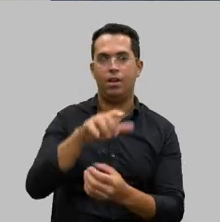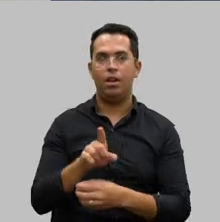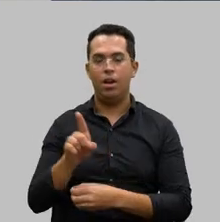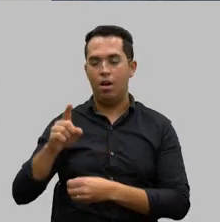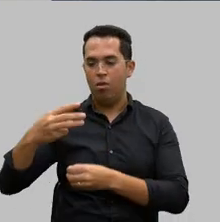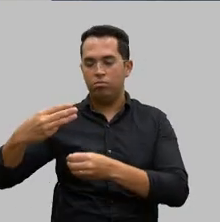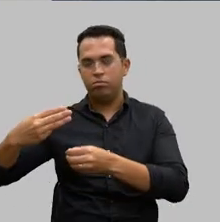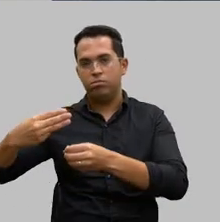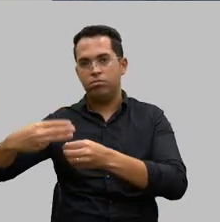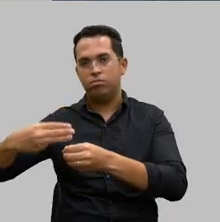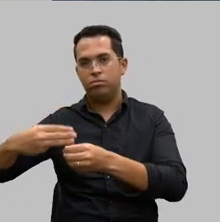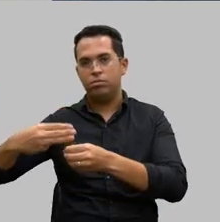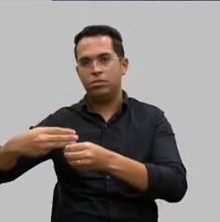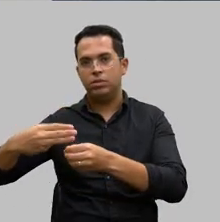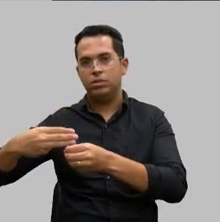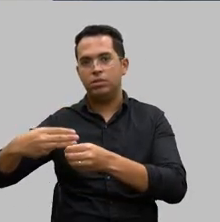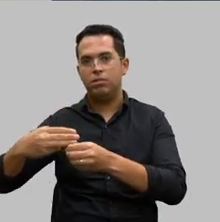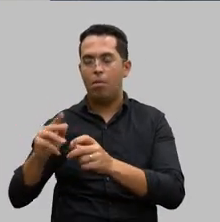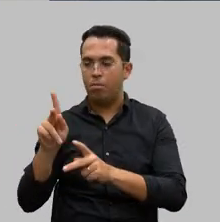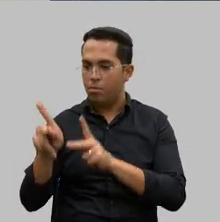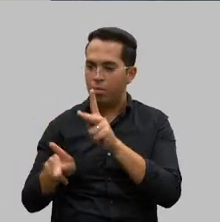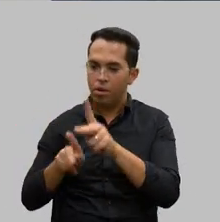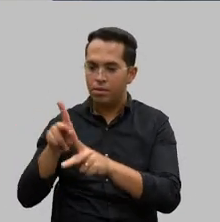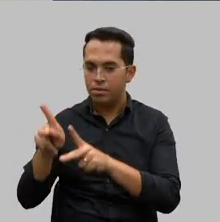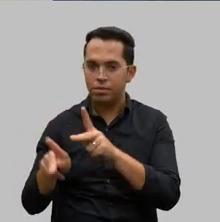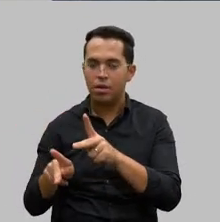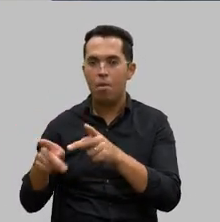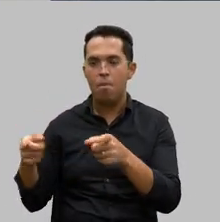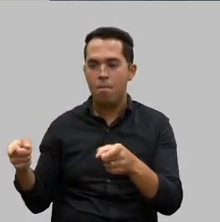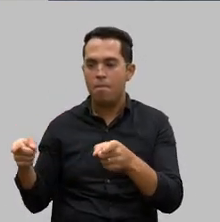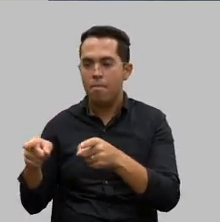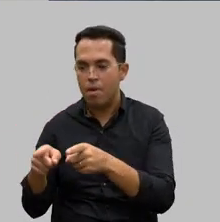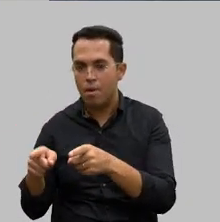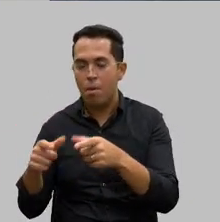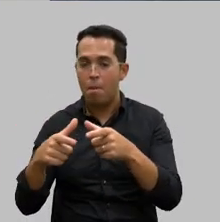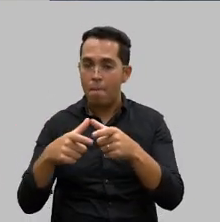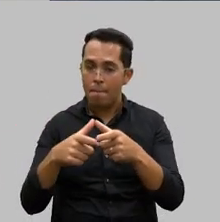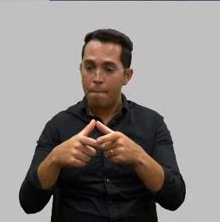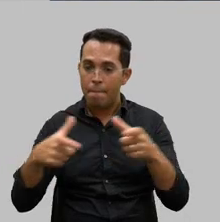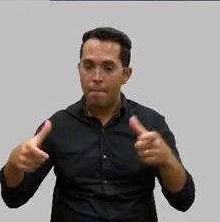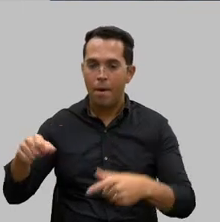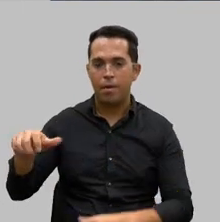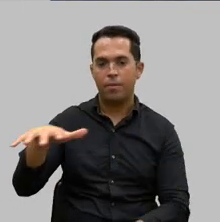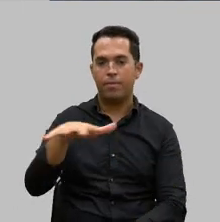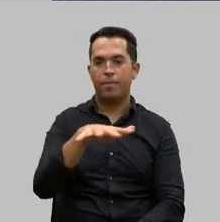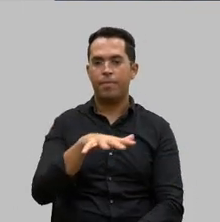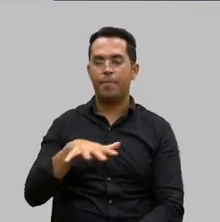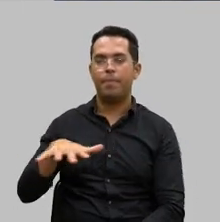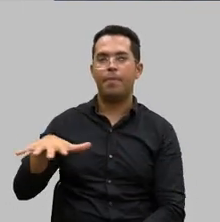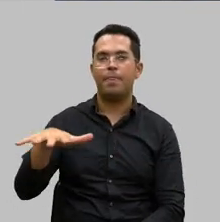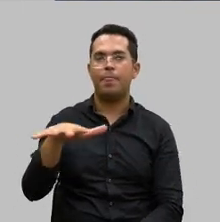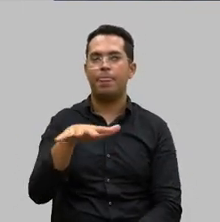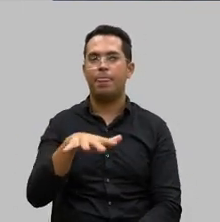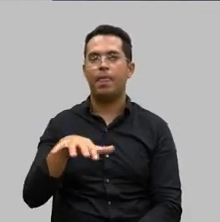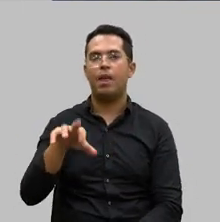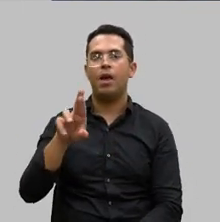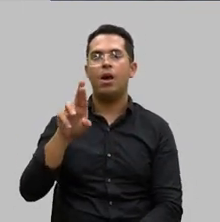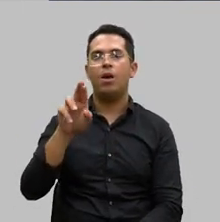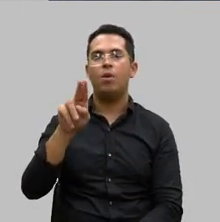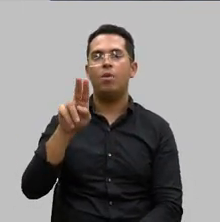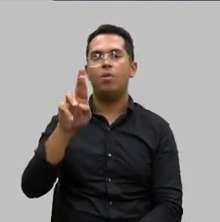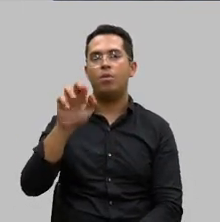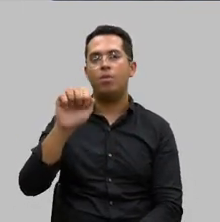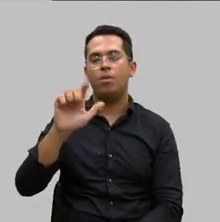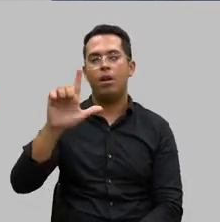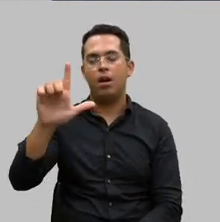municípios a sua atividade a maior parte dela é rural E aí a gente vê Às vezes a pessoa idosa que fica lá no meio